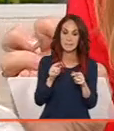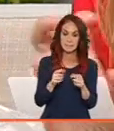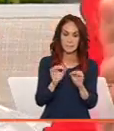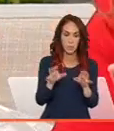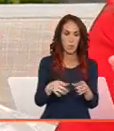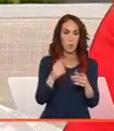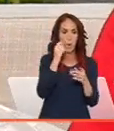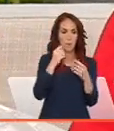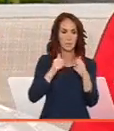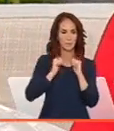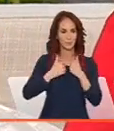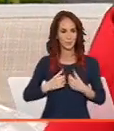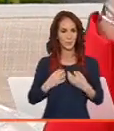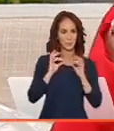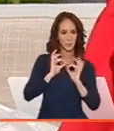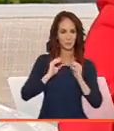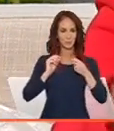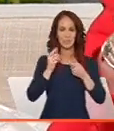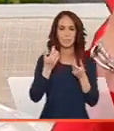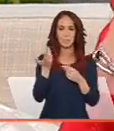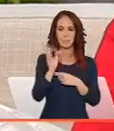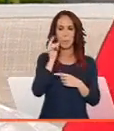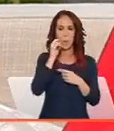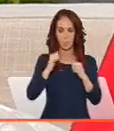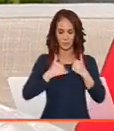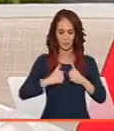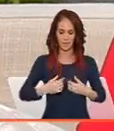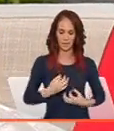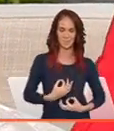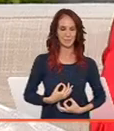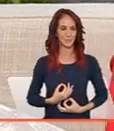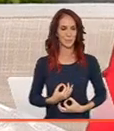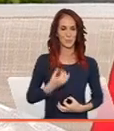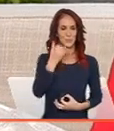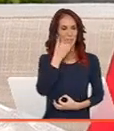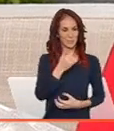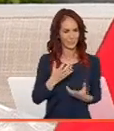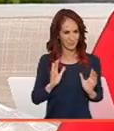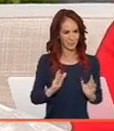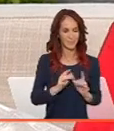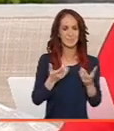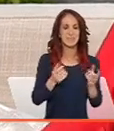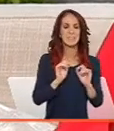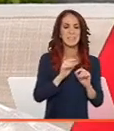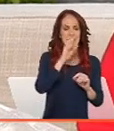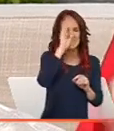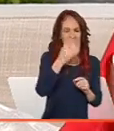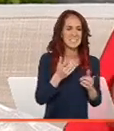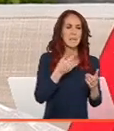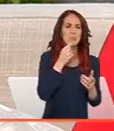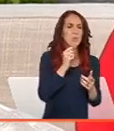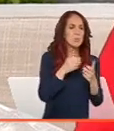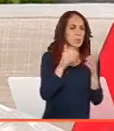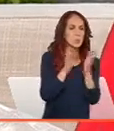do fraco. Já não se vê com... isso, não? Com telefonemas, com coisas... Mas as pessoas sabem os nomes, a Servdep, a Intrum,